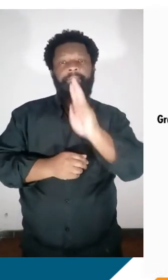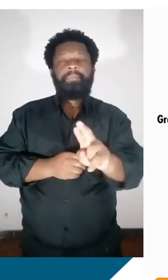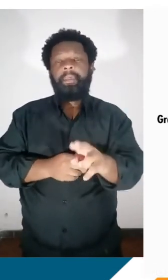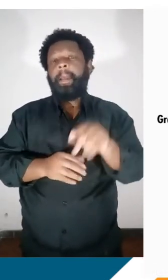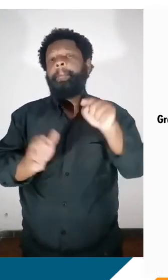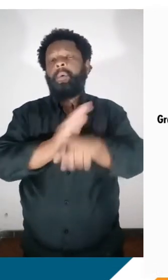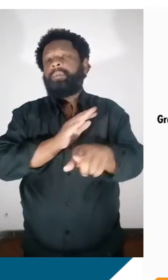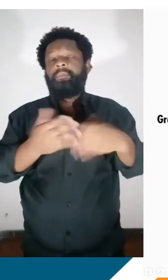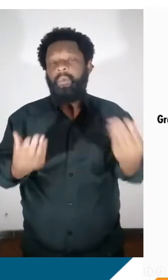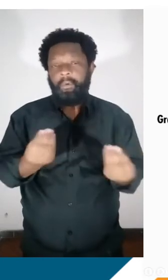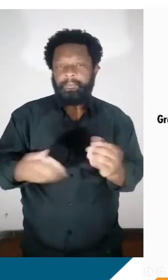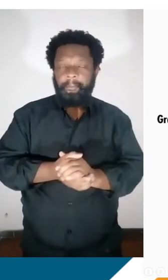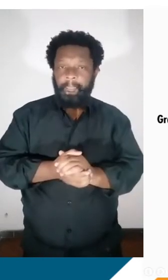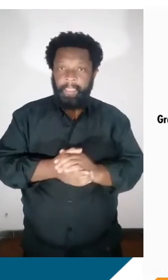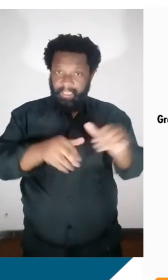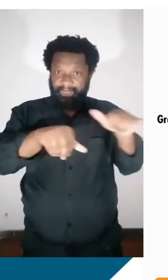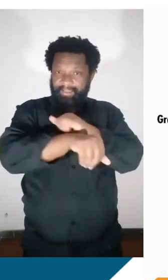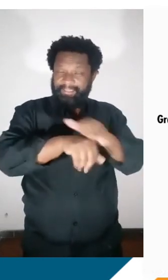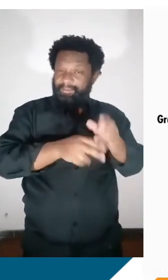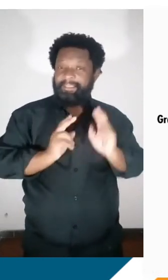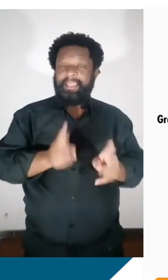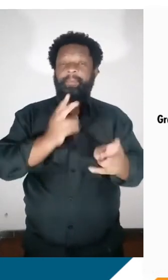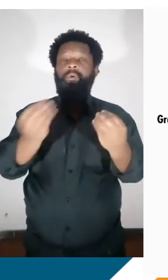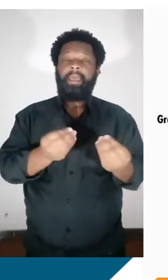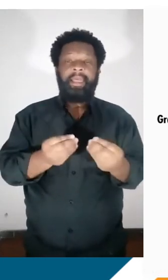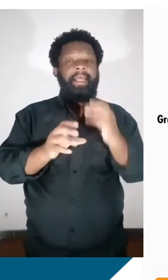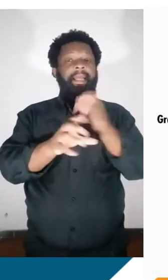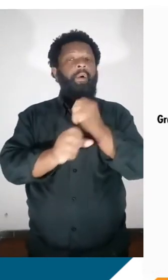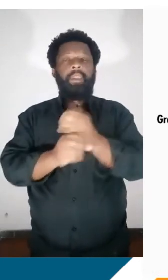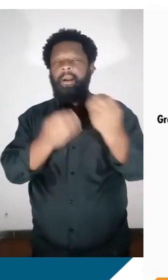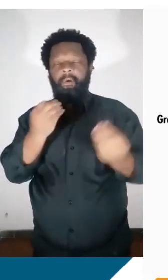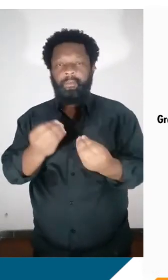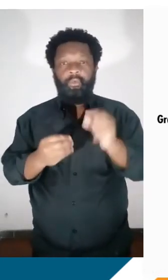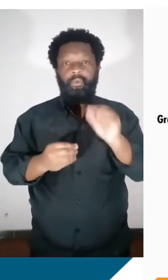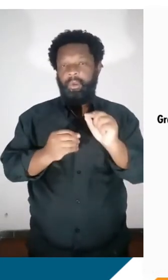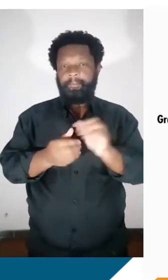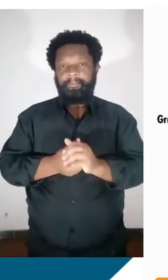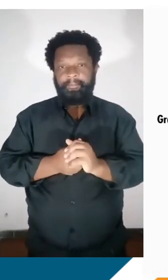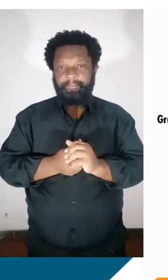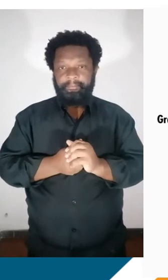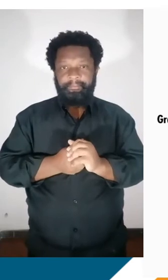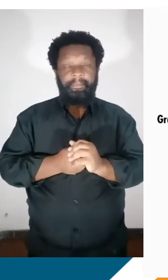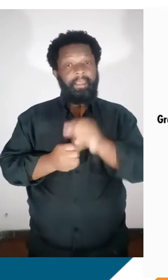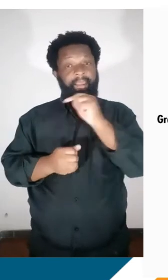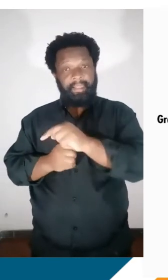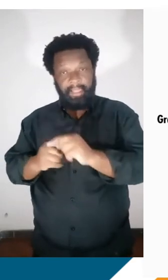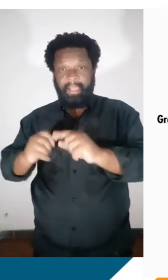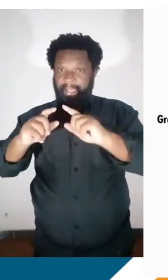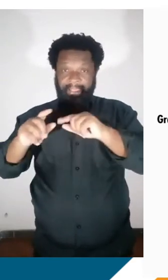primeira pergunta? Variação de entalpia é sempre calculado como sendo a entalpia